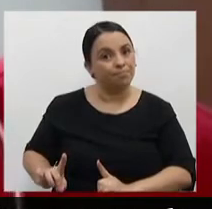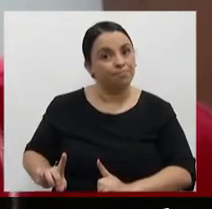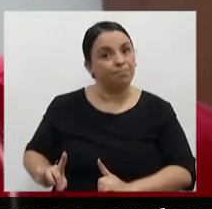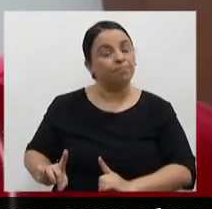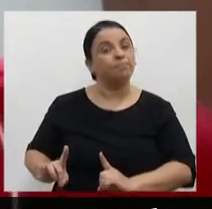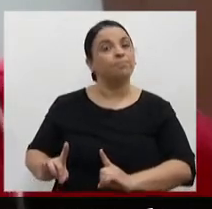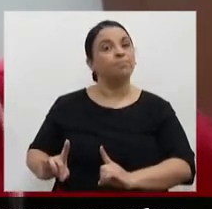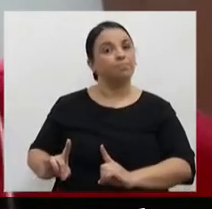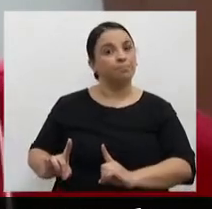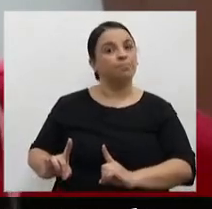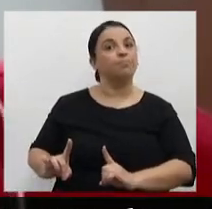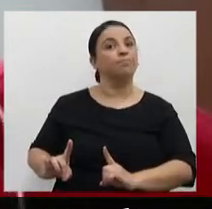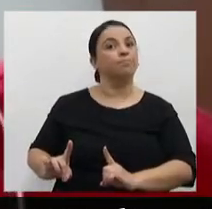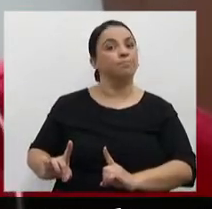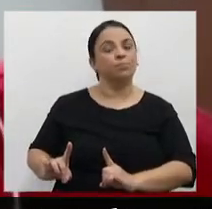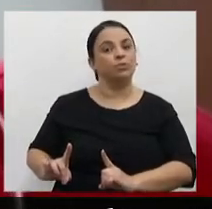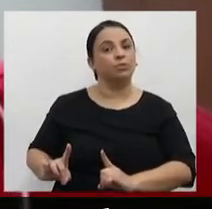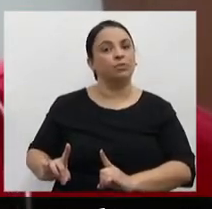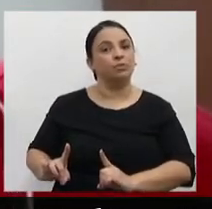os outros subsecretários.